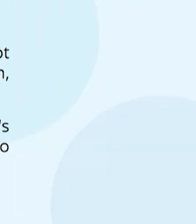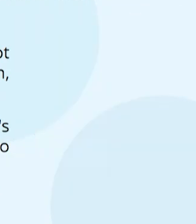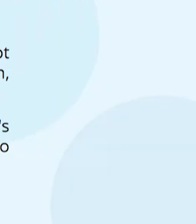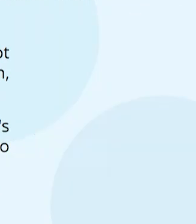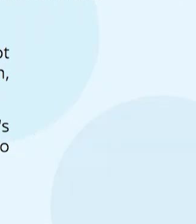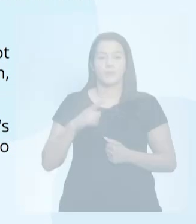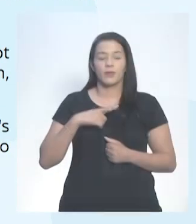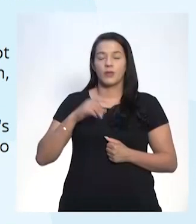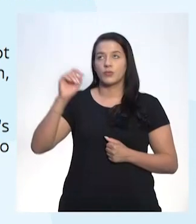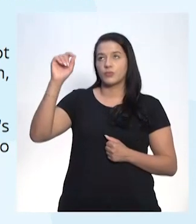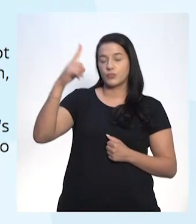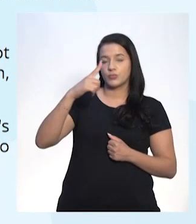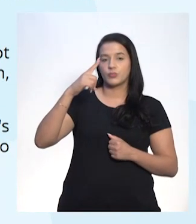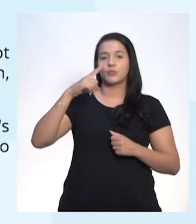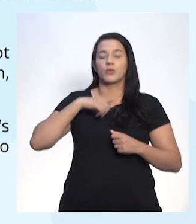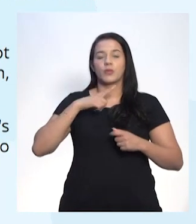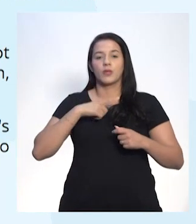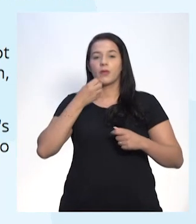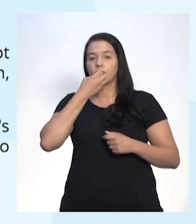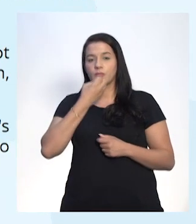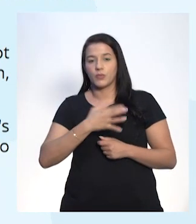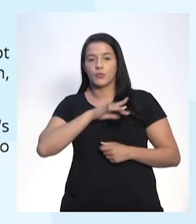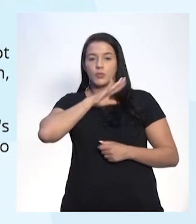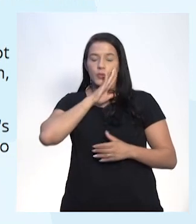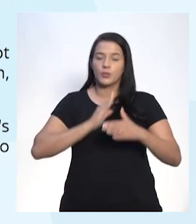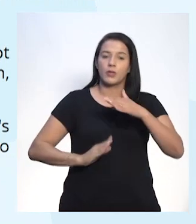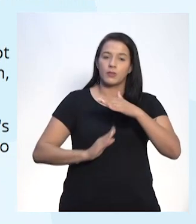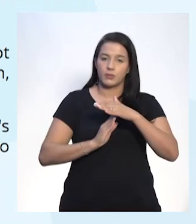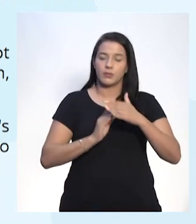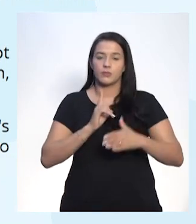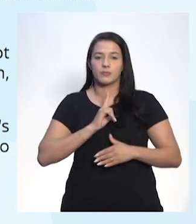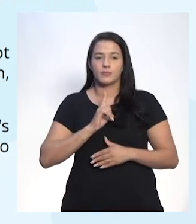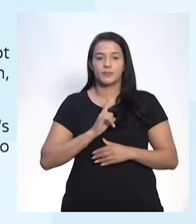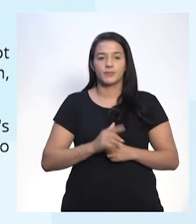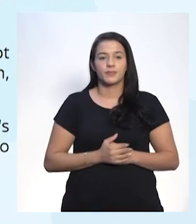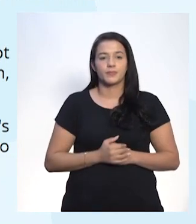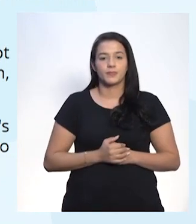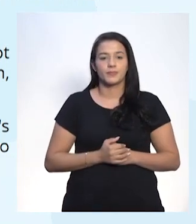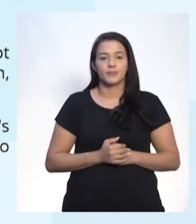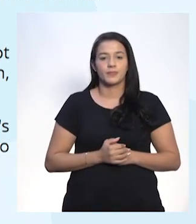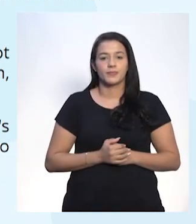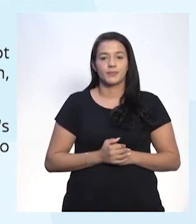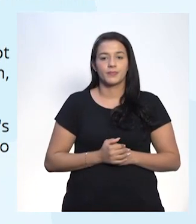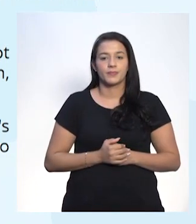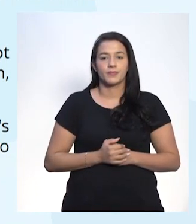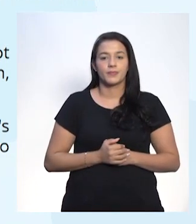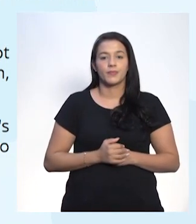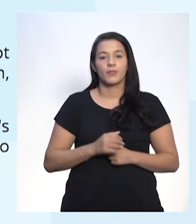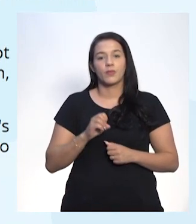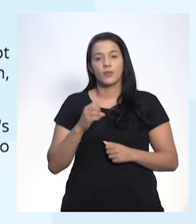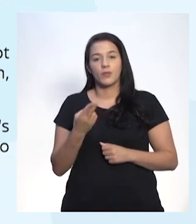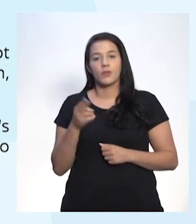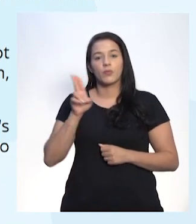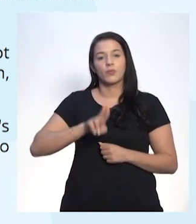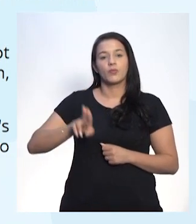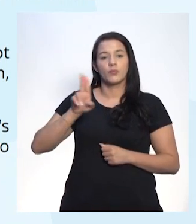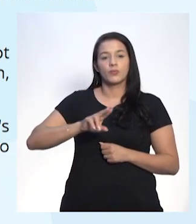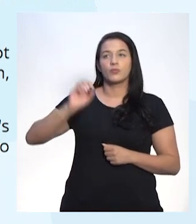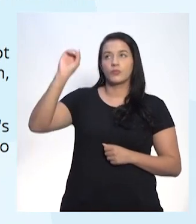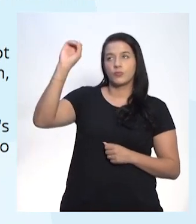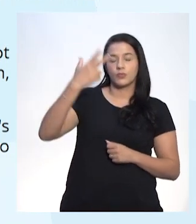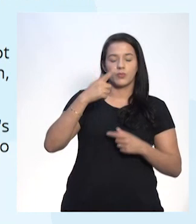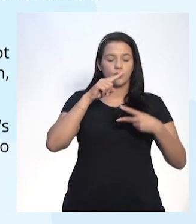A energia solar tem benefícios e algumas limitações. Using solar energy has 2 main benefits. O uso de energia solar tem